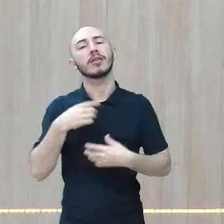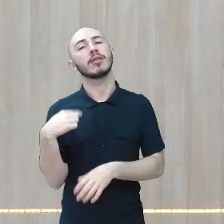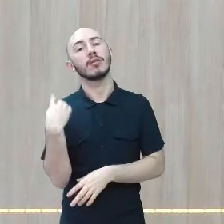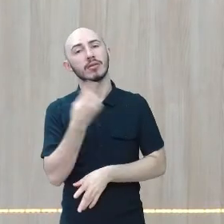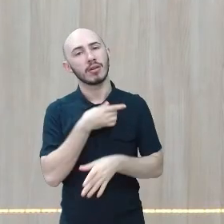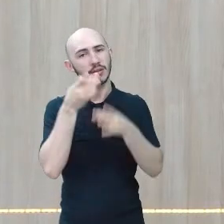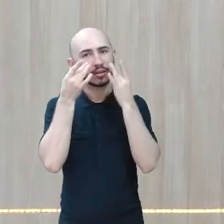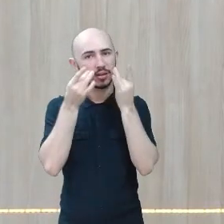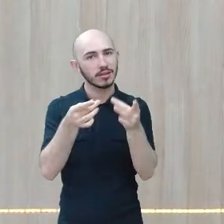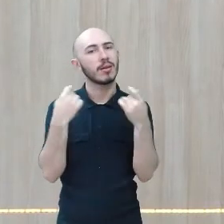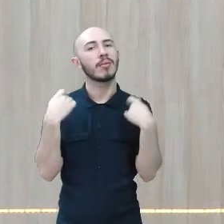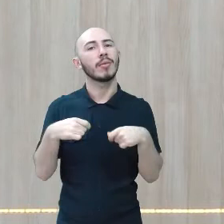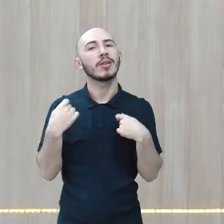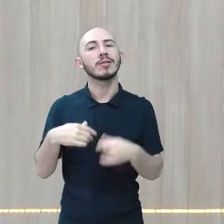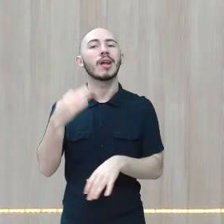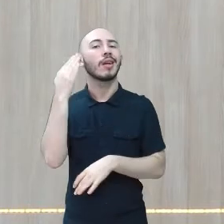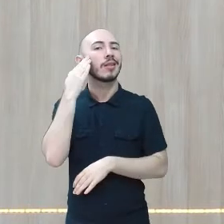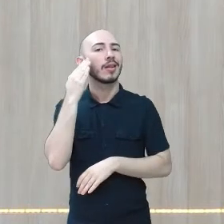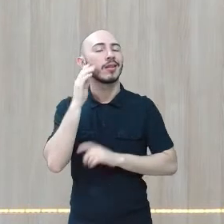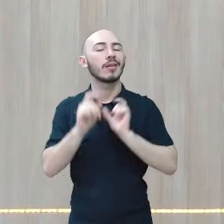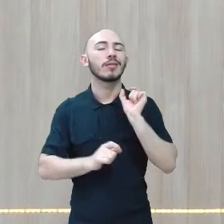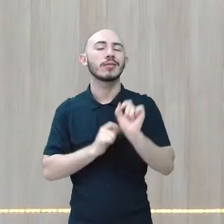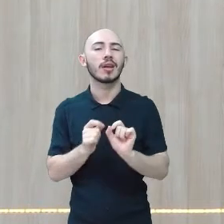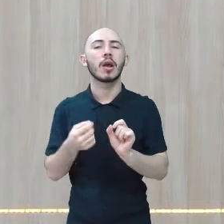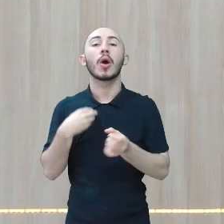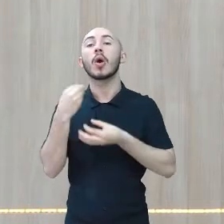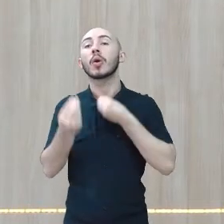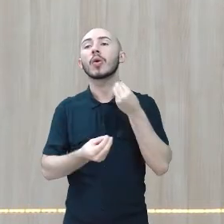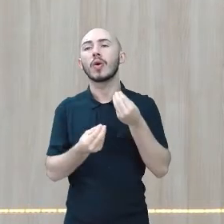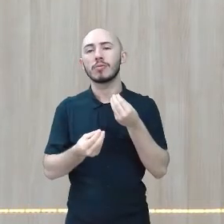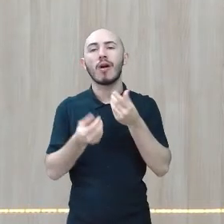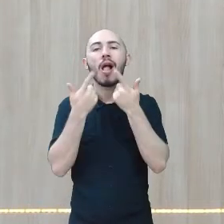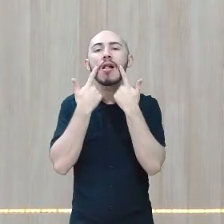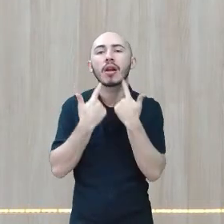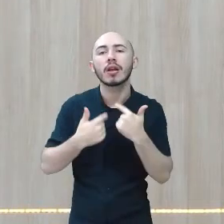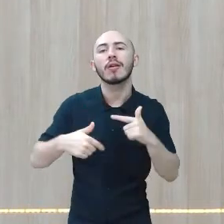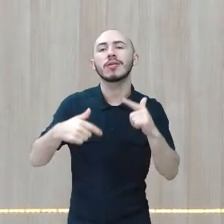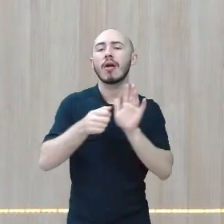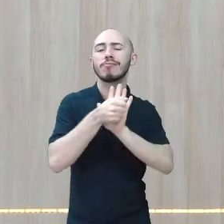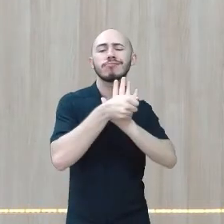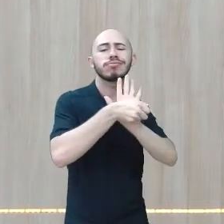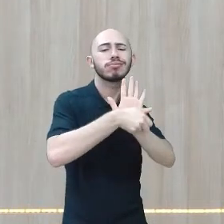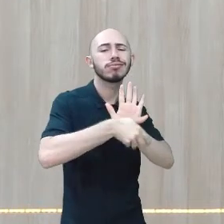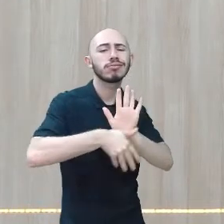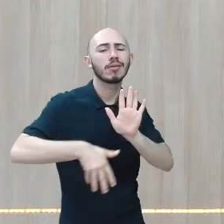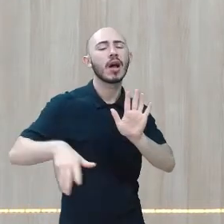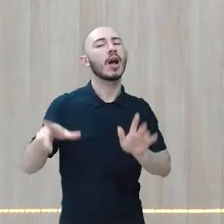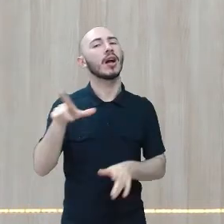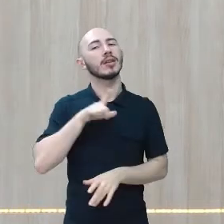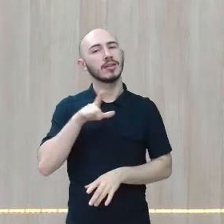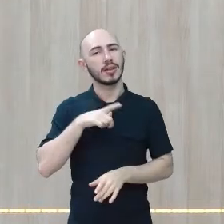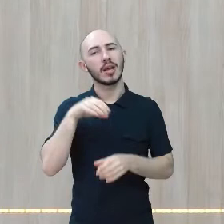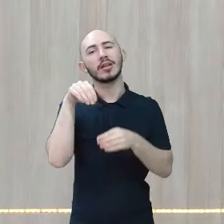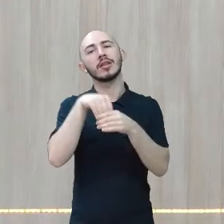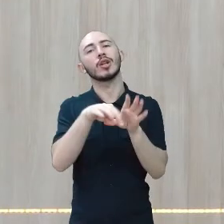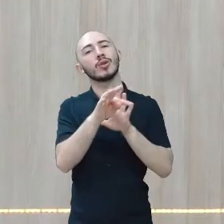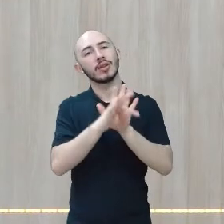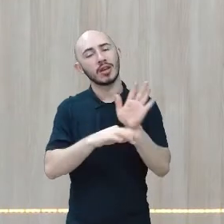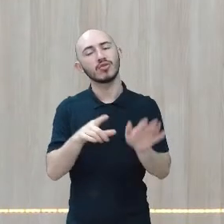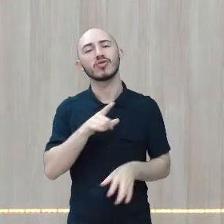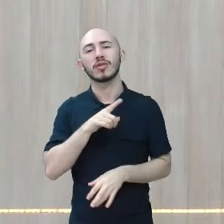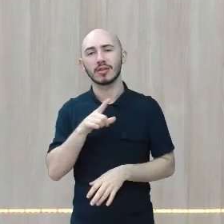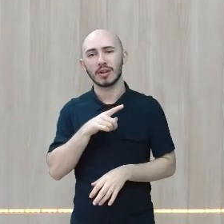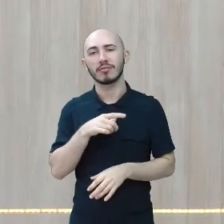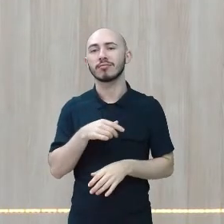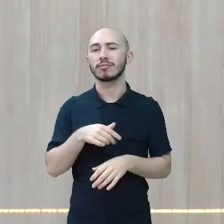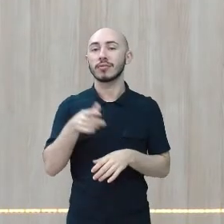detalhes e identificar essas figuras de linguagem que está espalhada no texto. Então, eu